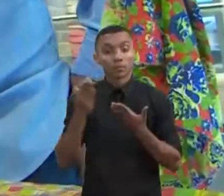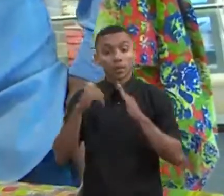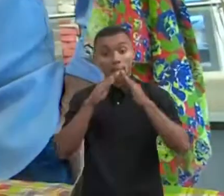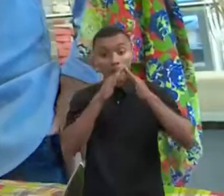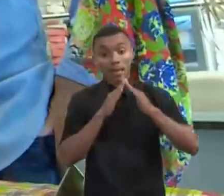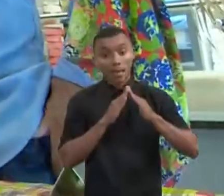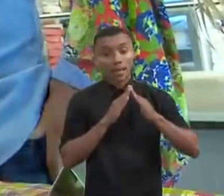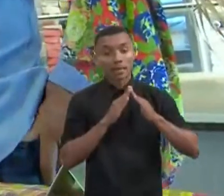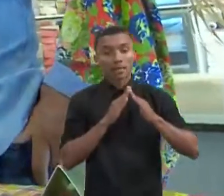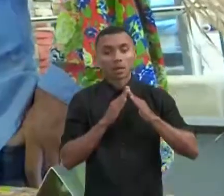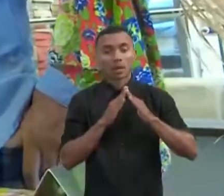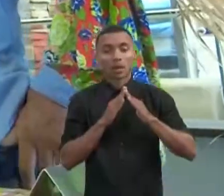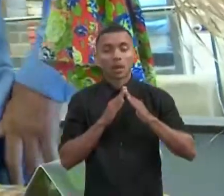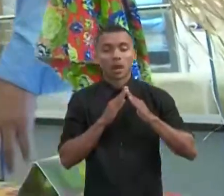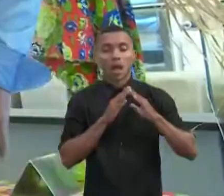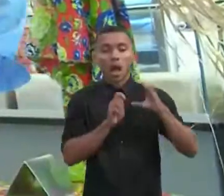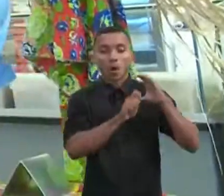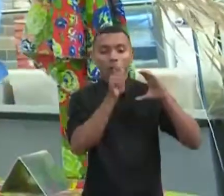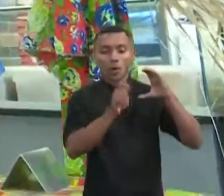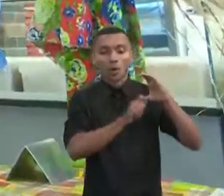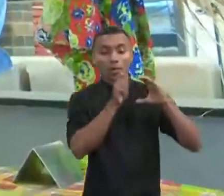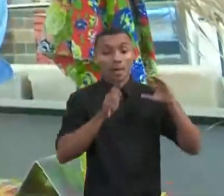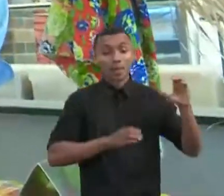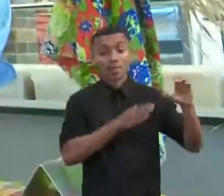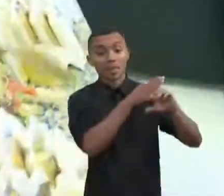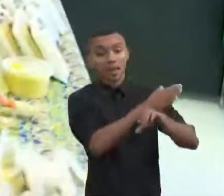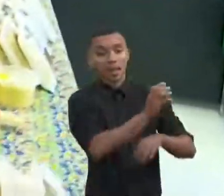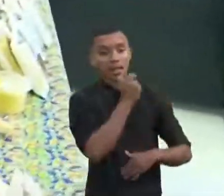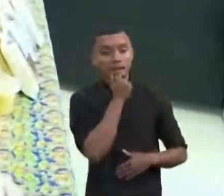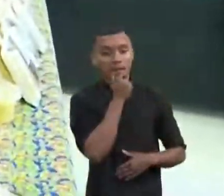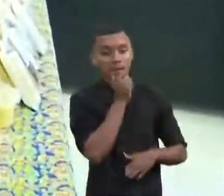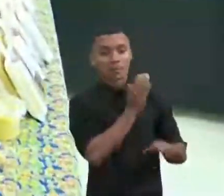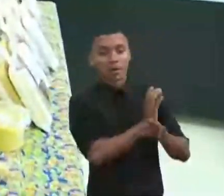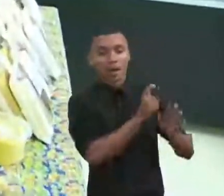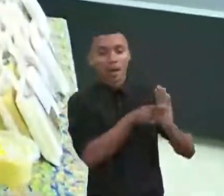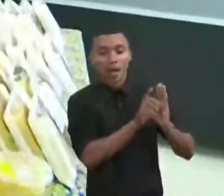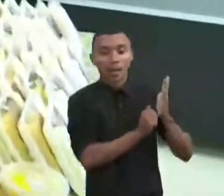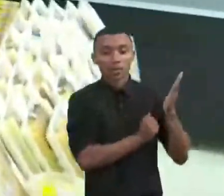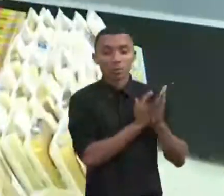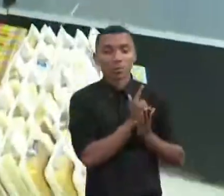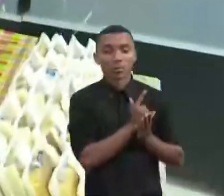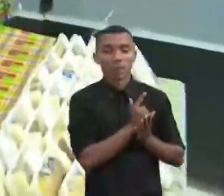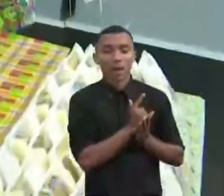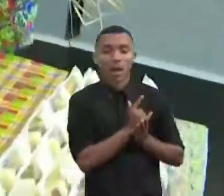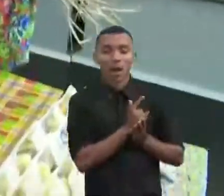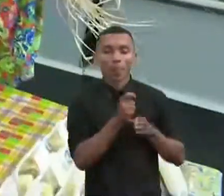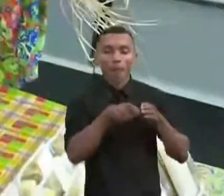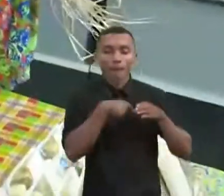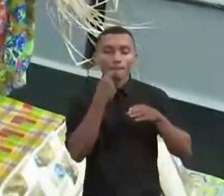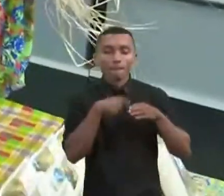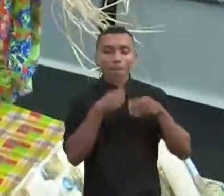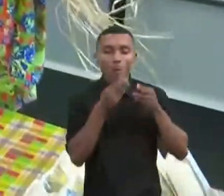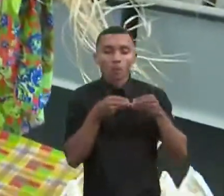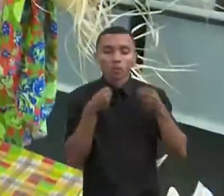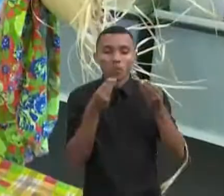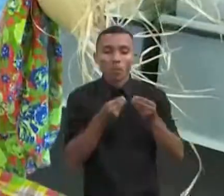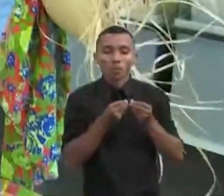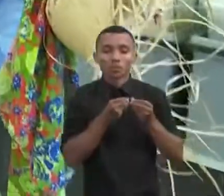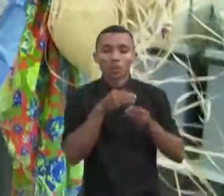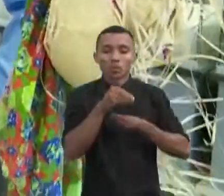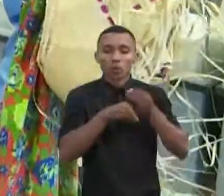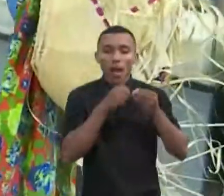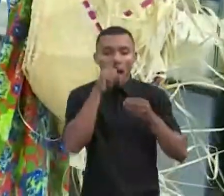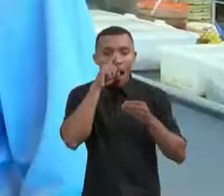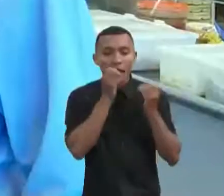na Aldeota e vai até a Messejana buscar o tão desejado mungunzá, um dos pratos mais apreciados